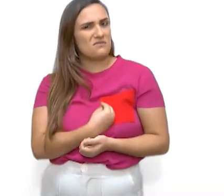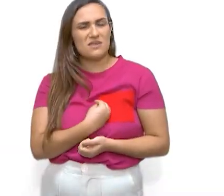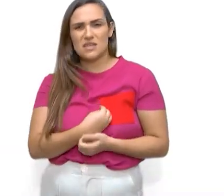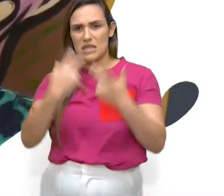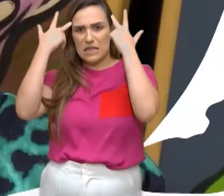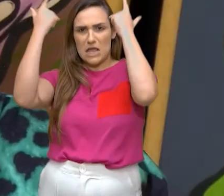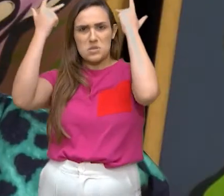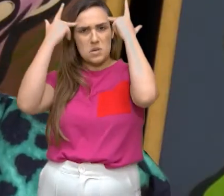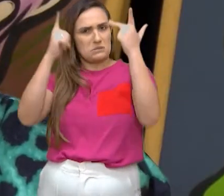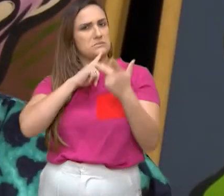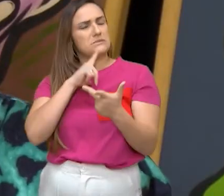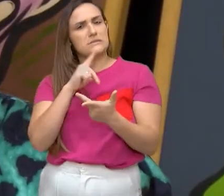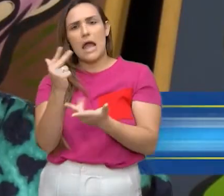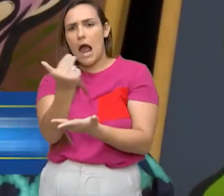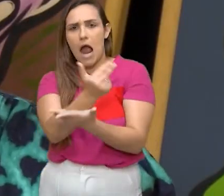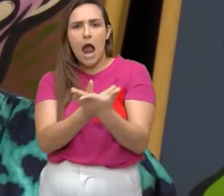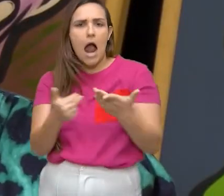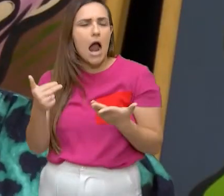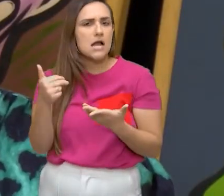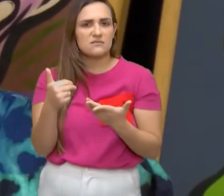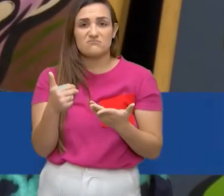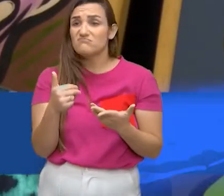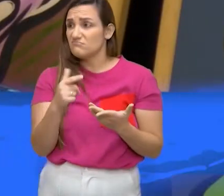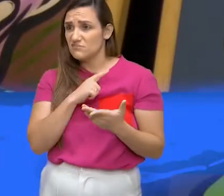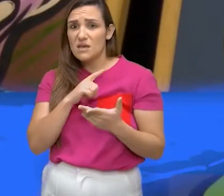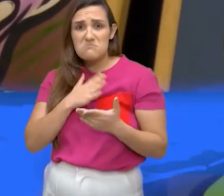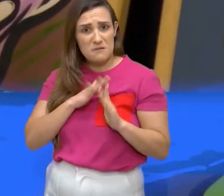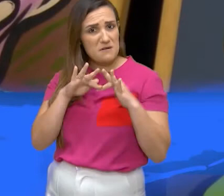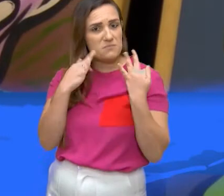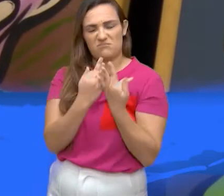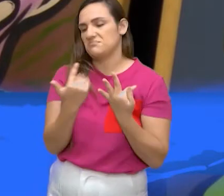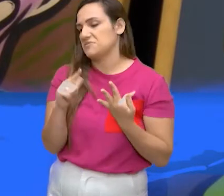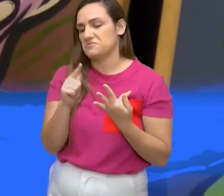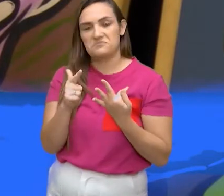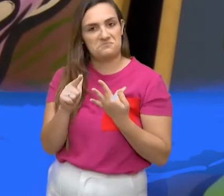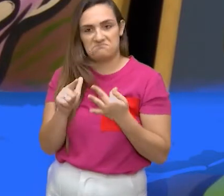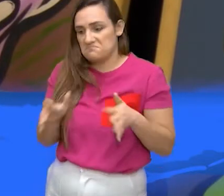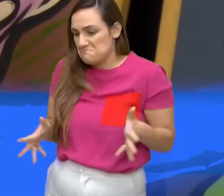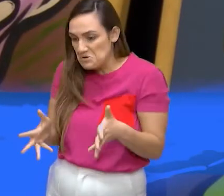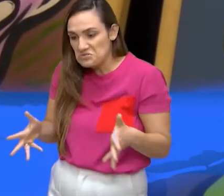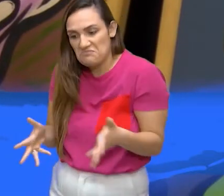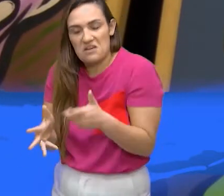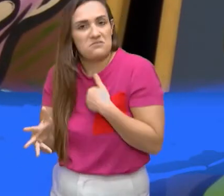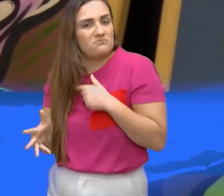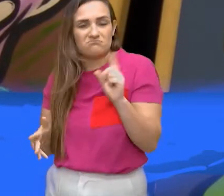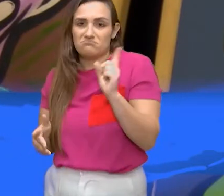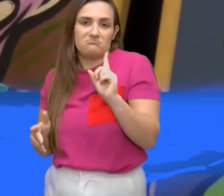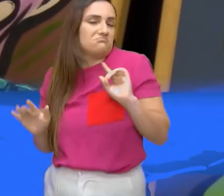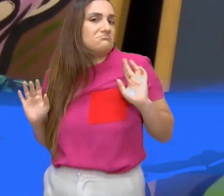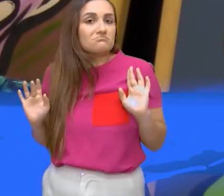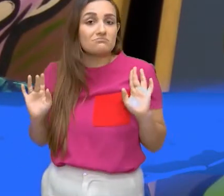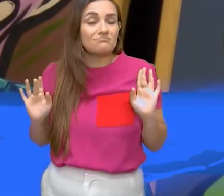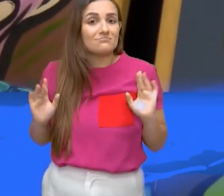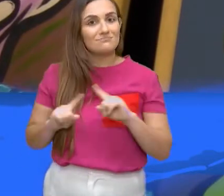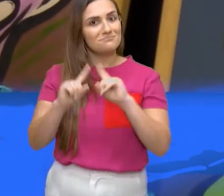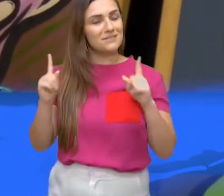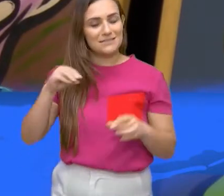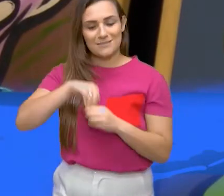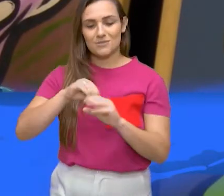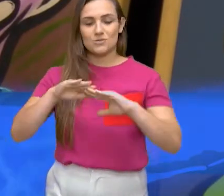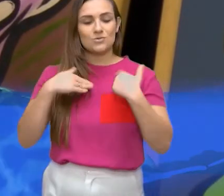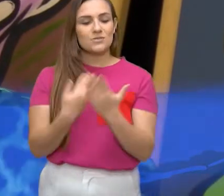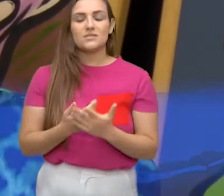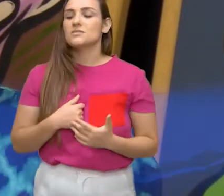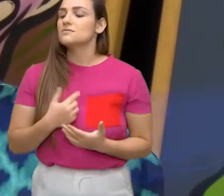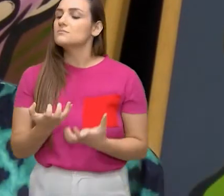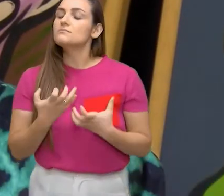minha vida. Desde a infância, apesar de não ter ninguém na minha família que desenhasse ou que me incentivasse, né, a adentrar esse mundo